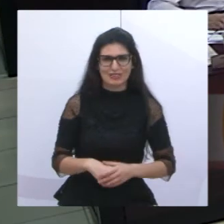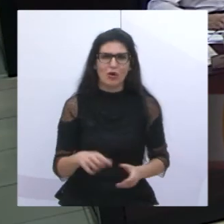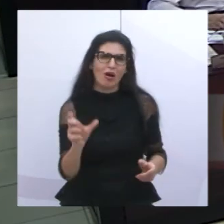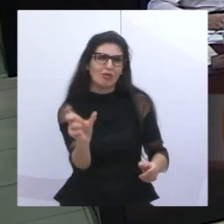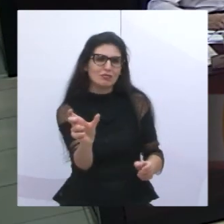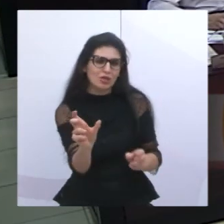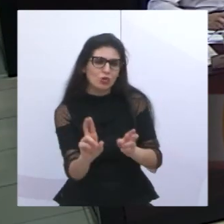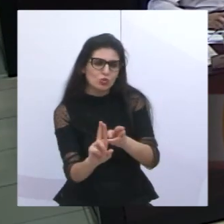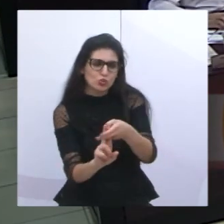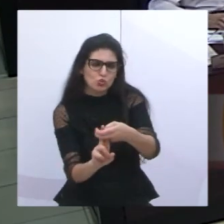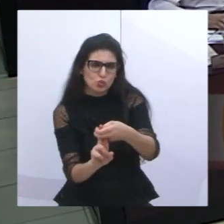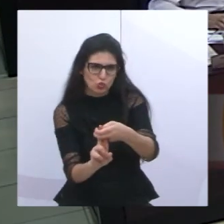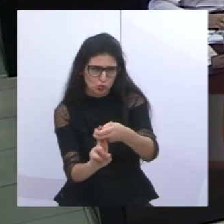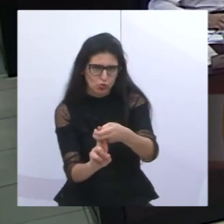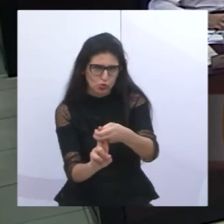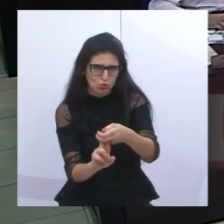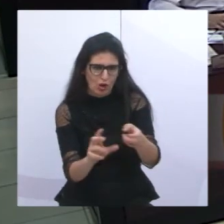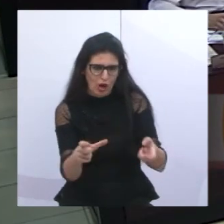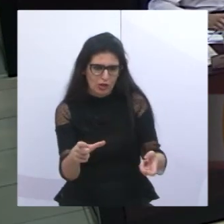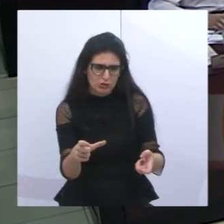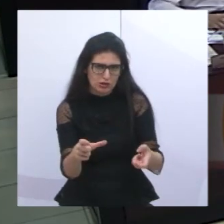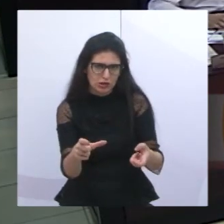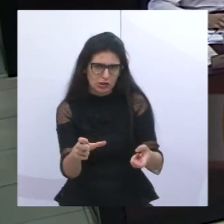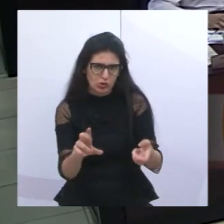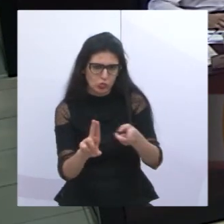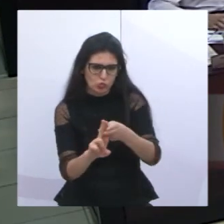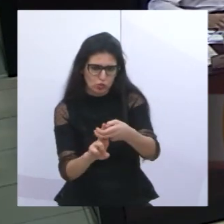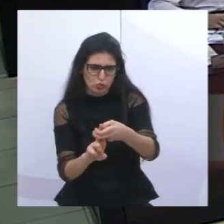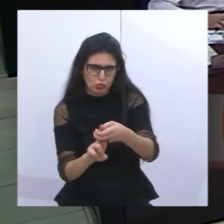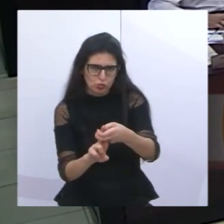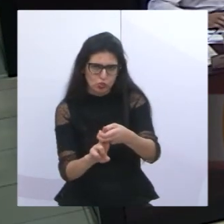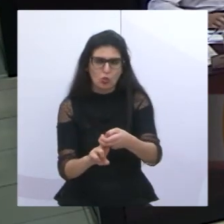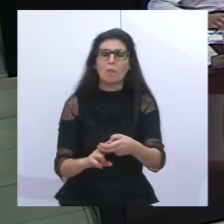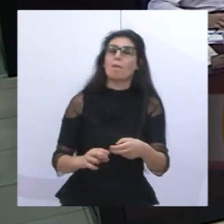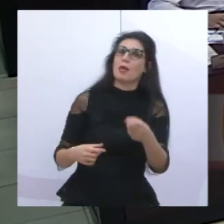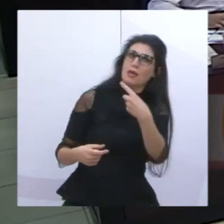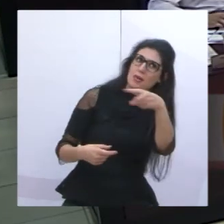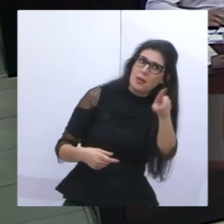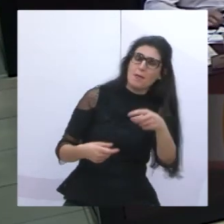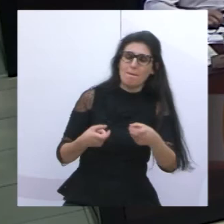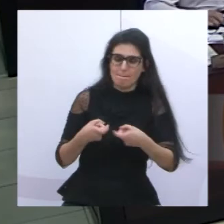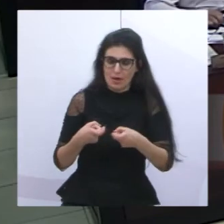os convênios solicitam, tá? Então, correção.